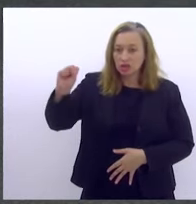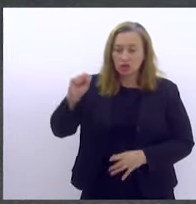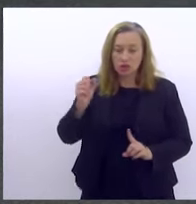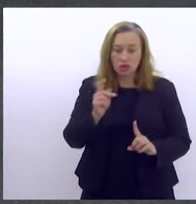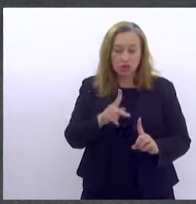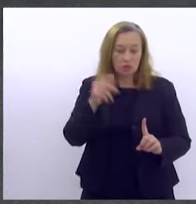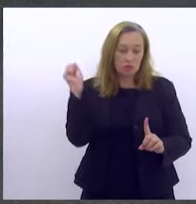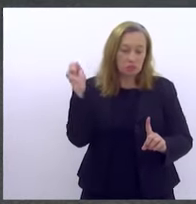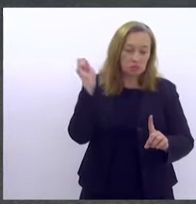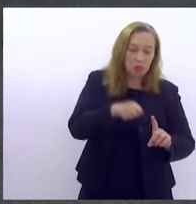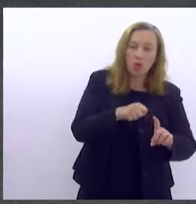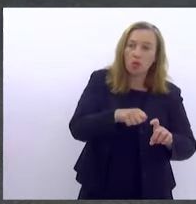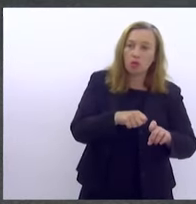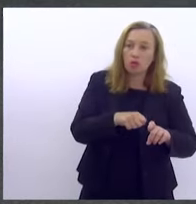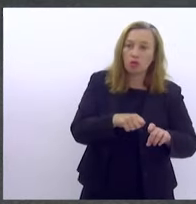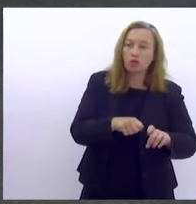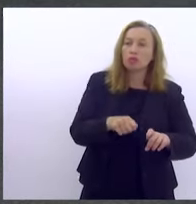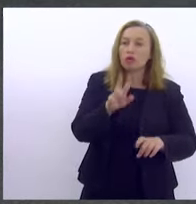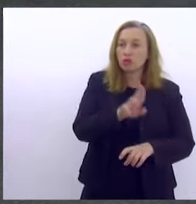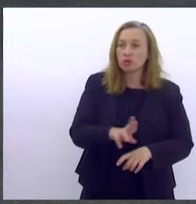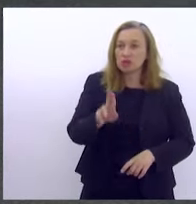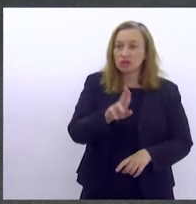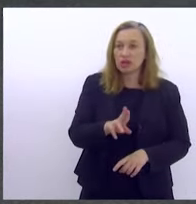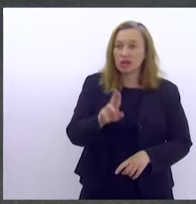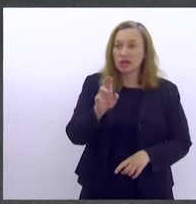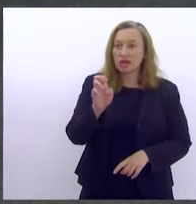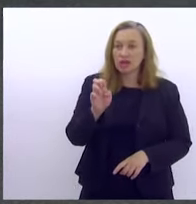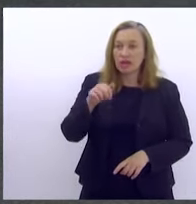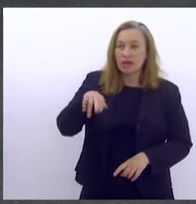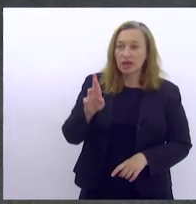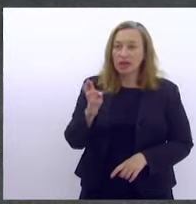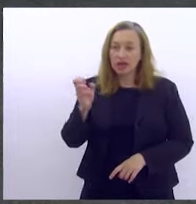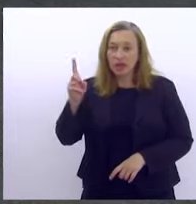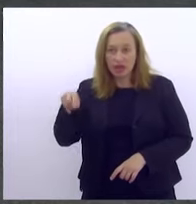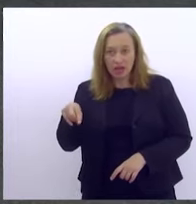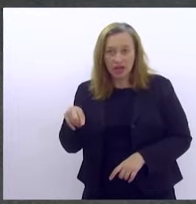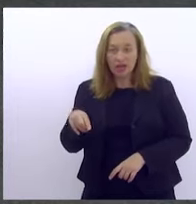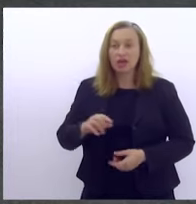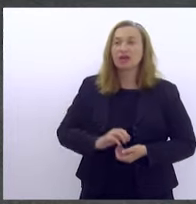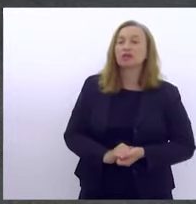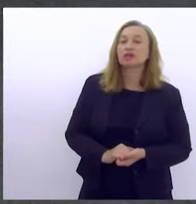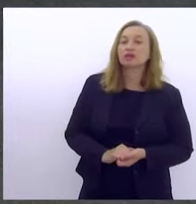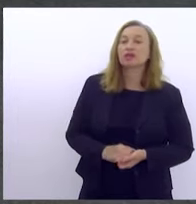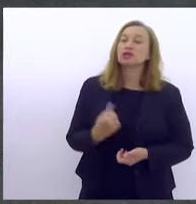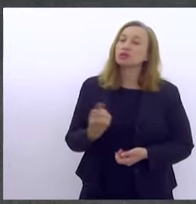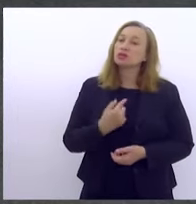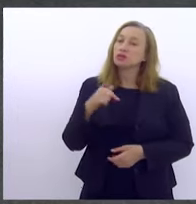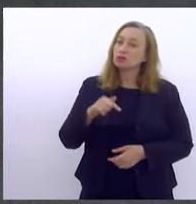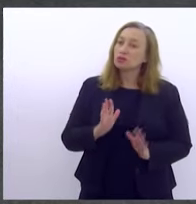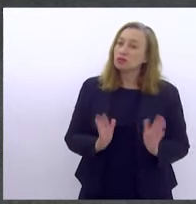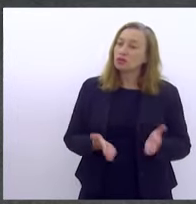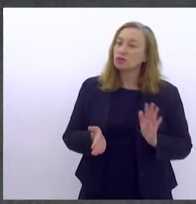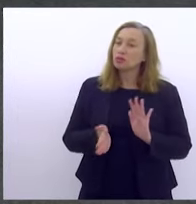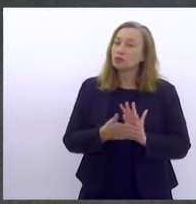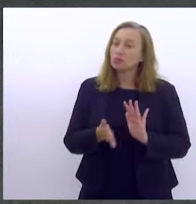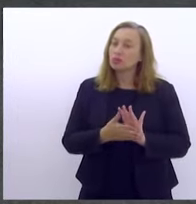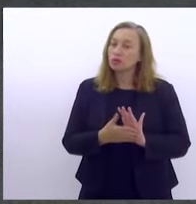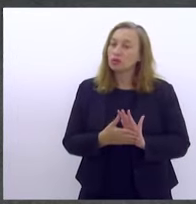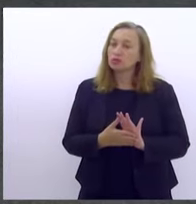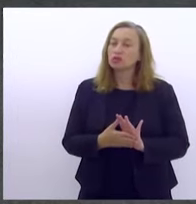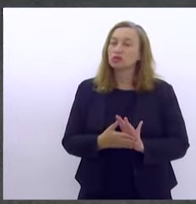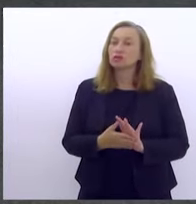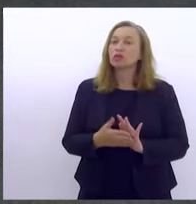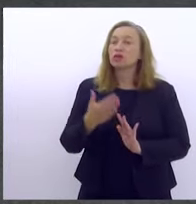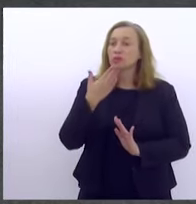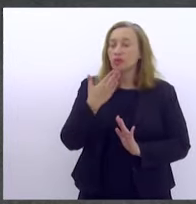apedrejada por usar o seu equerê, por usar os seus símbolos religiosos, nós estamos aqui hoje propondo esse projeto e